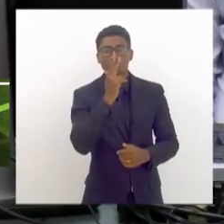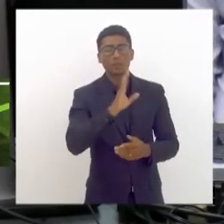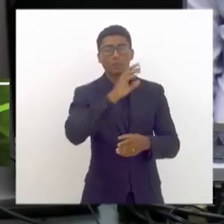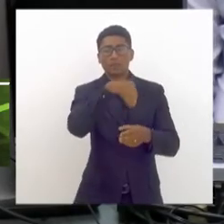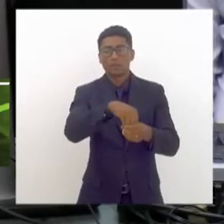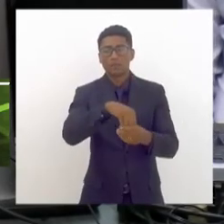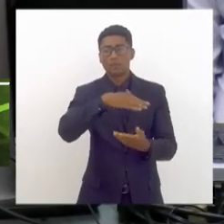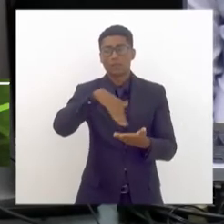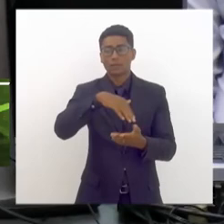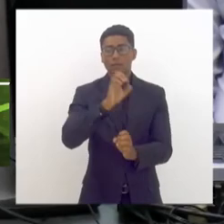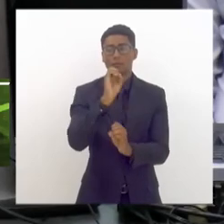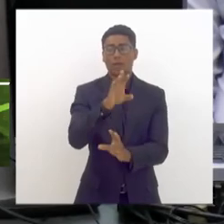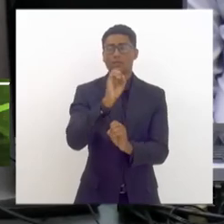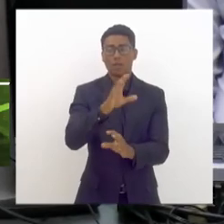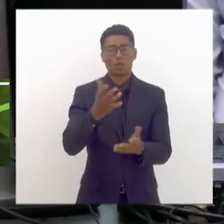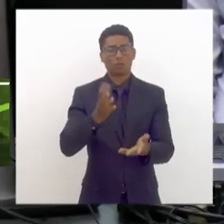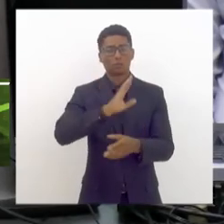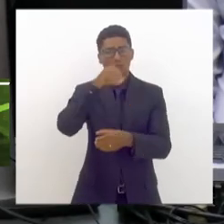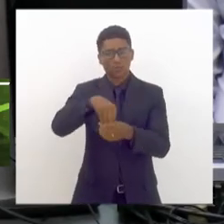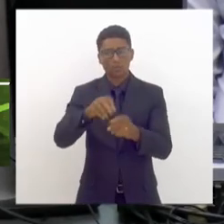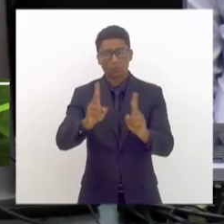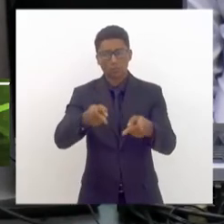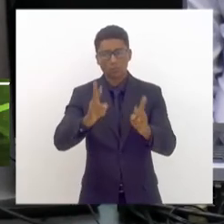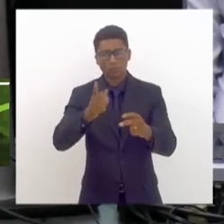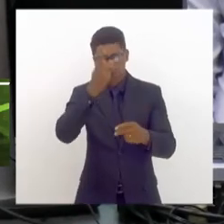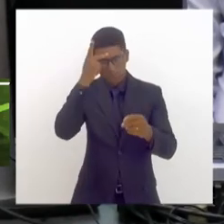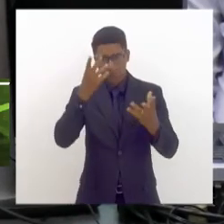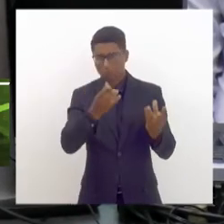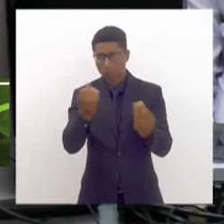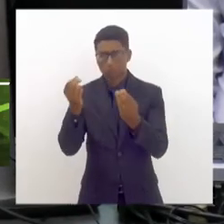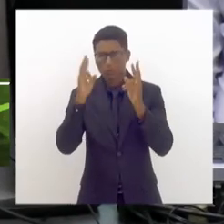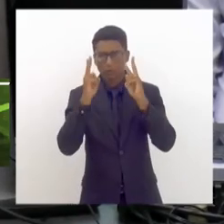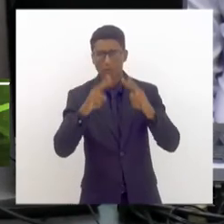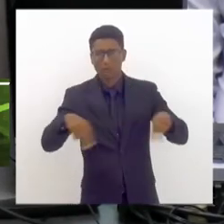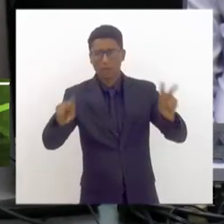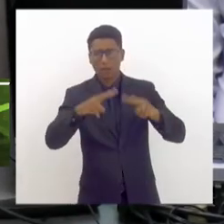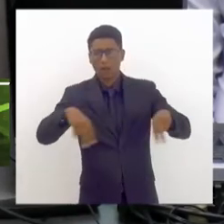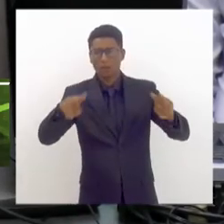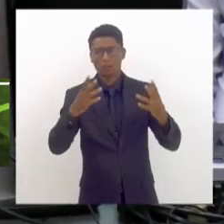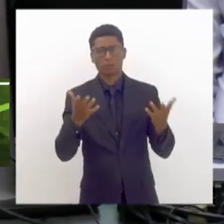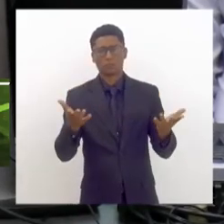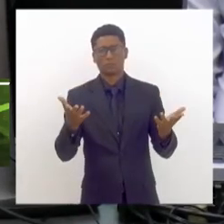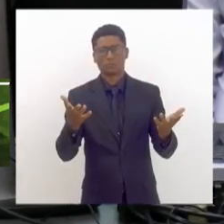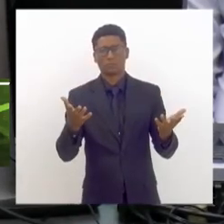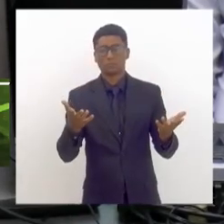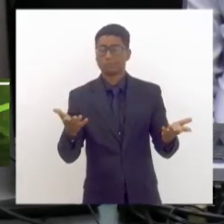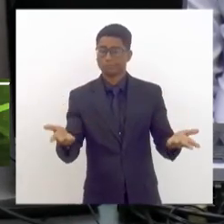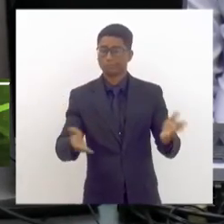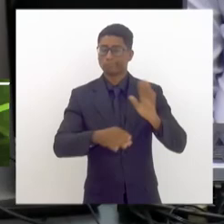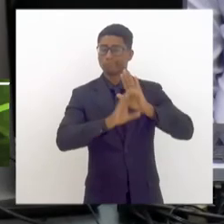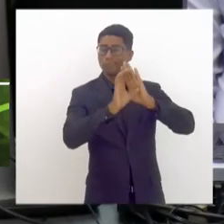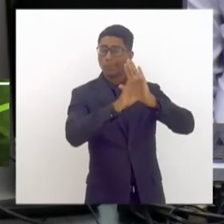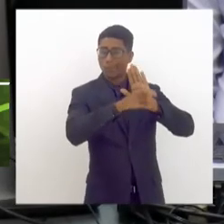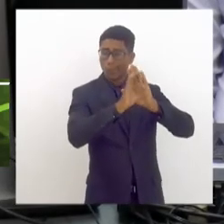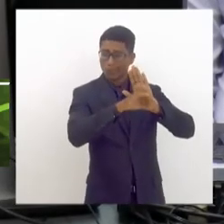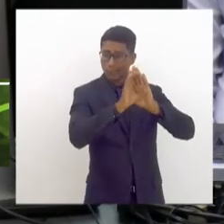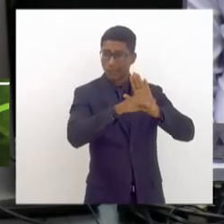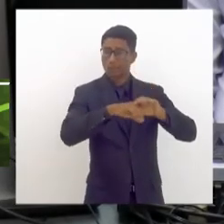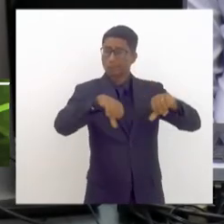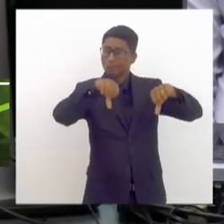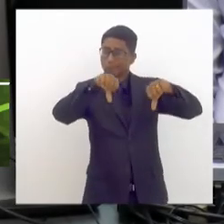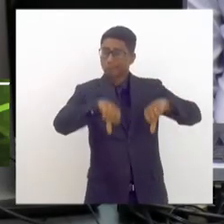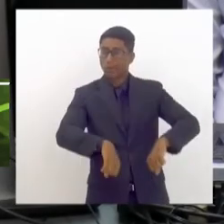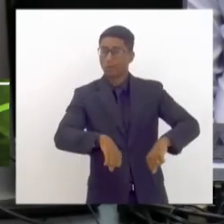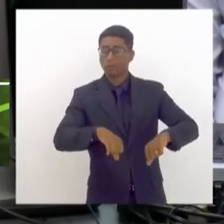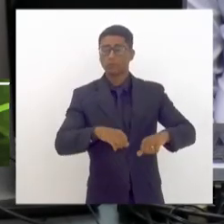Né? Então, é muito importante que a gente possa fazer essa... Isso piora, isto piora, esta concepção fica mais agravada em,